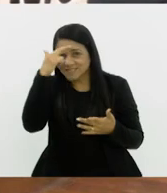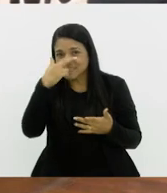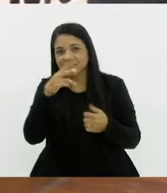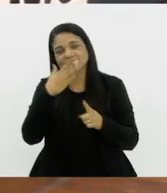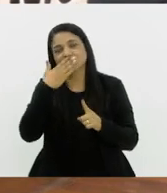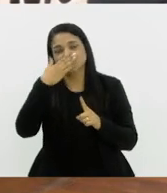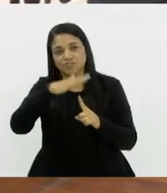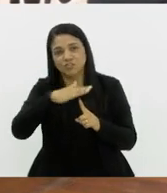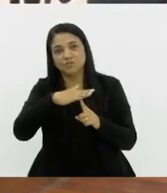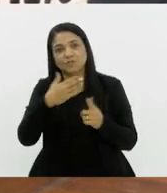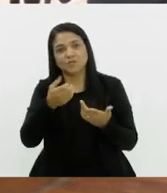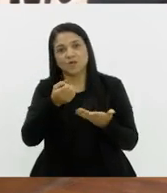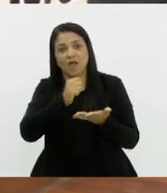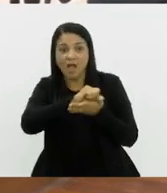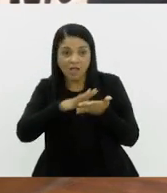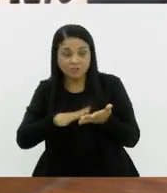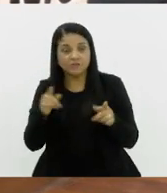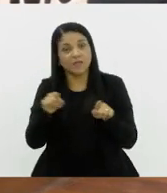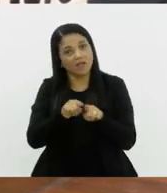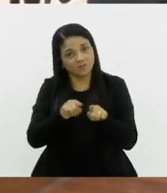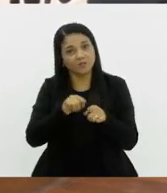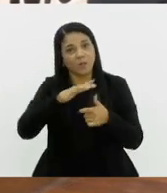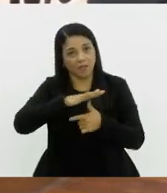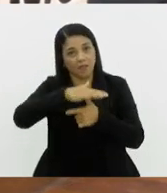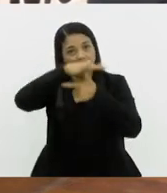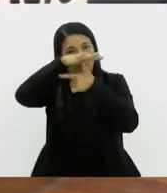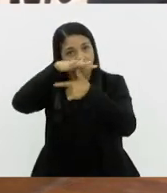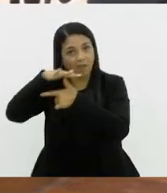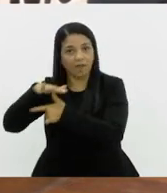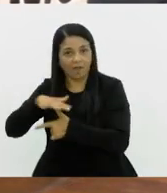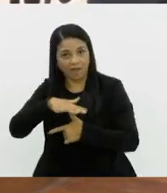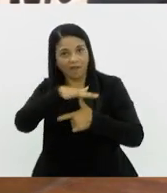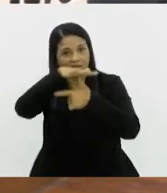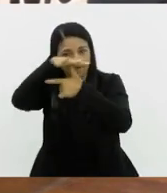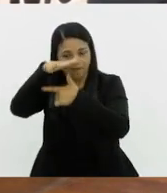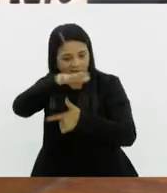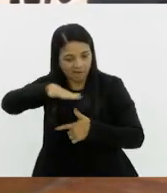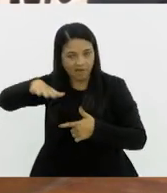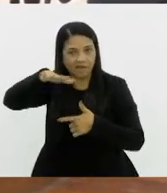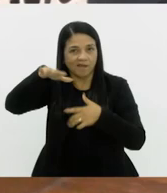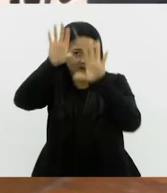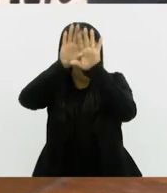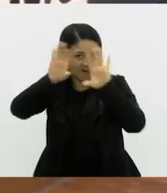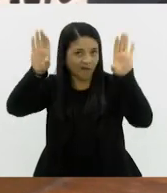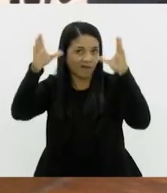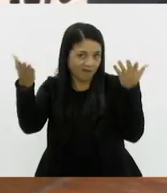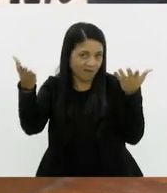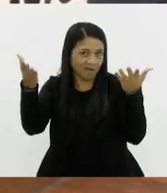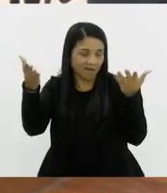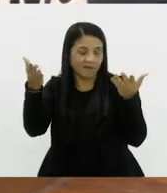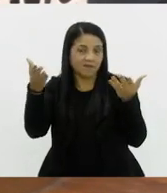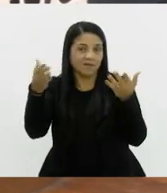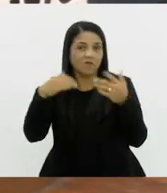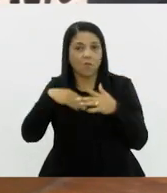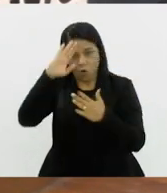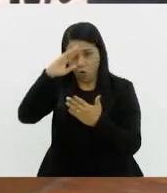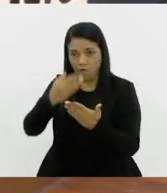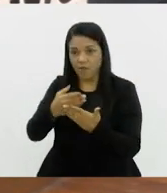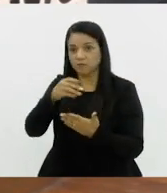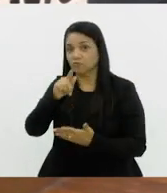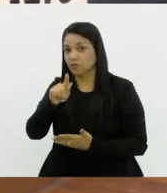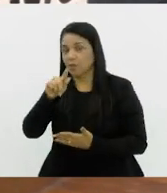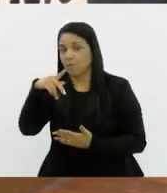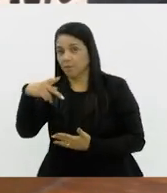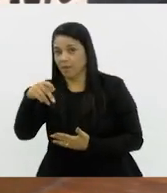da atividade, que é uma atividade aérea também. Né? Assim, então, nós não estamos falando assim, ó, precisa, vamos confiar nesse GPS para o helicóptero não